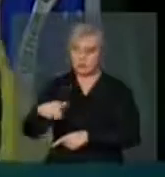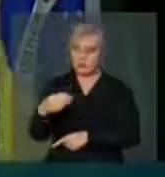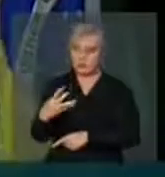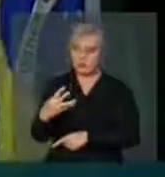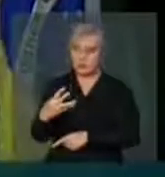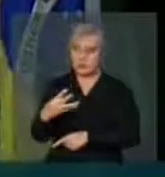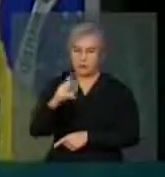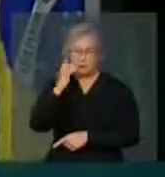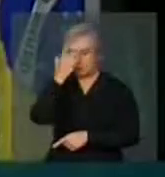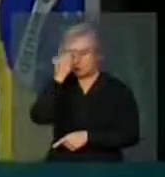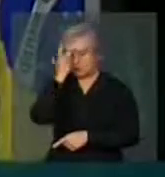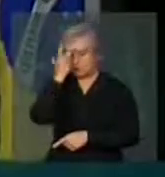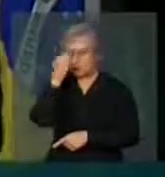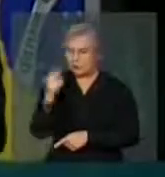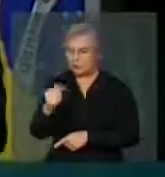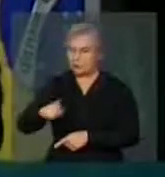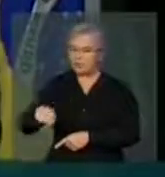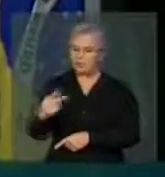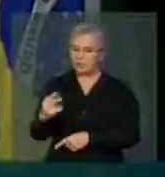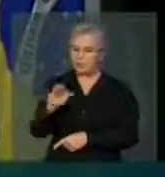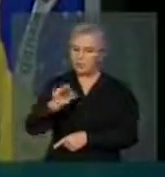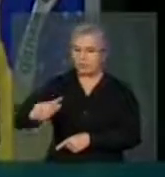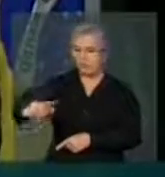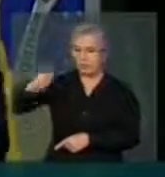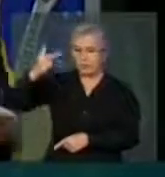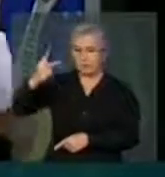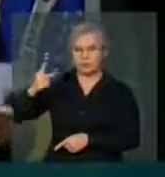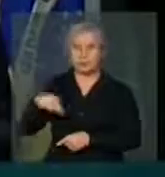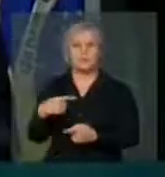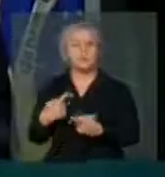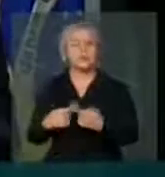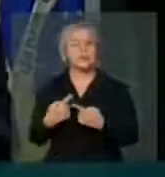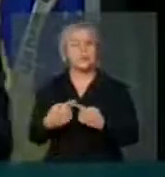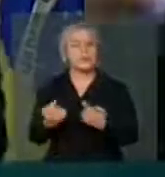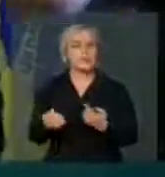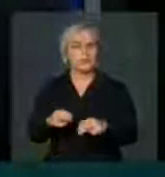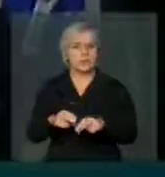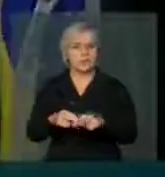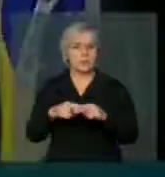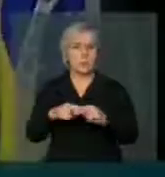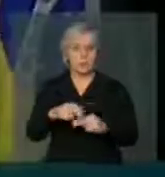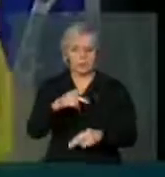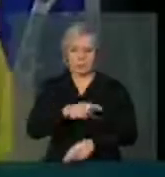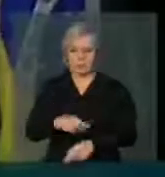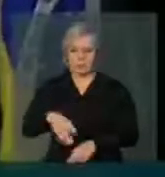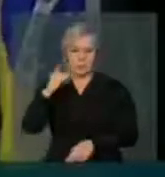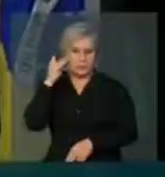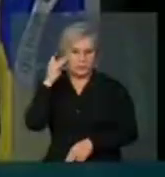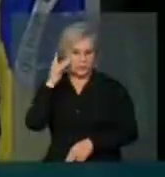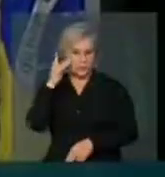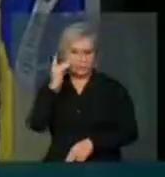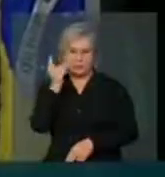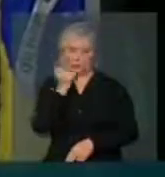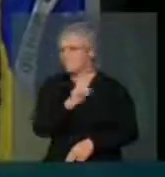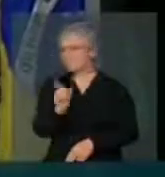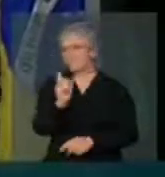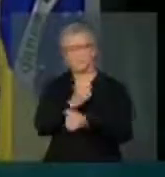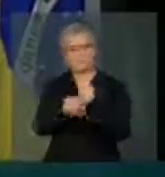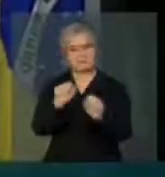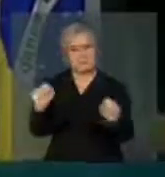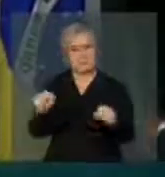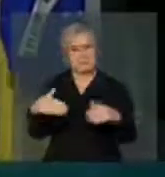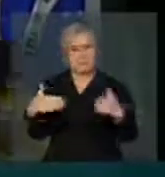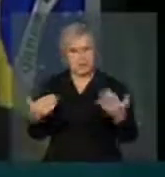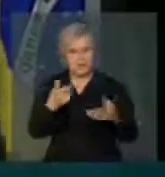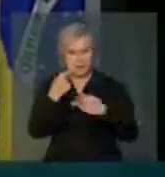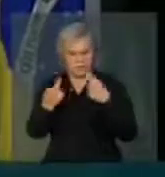e a Índia 7,2. O motivo? Incompetência pura e simples. E não adianta transferir a culpa para